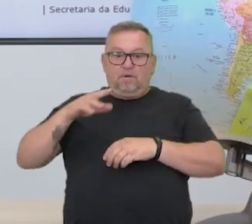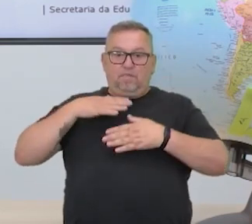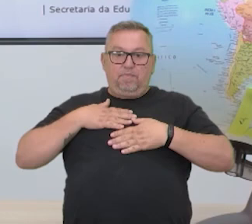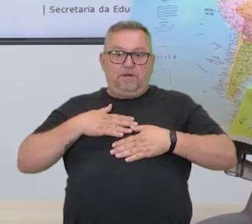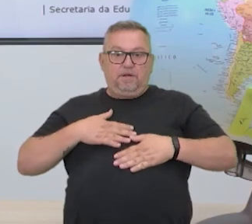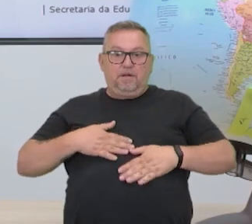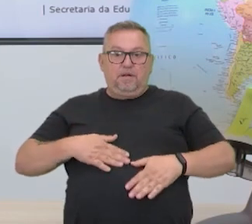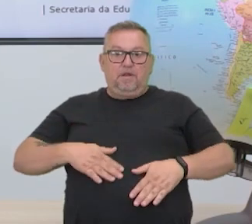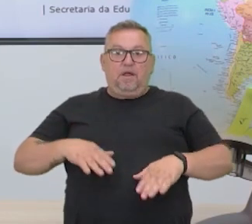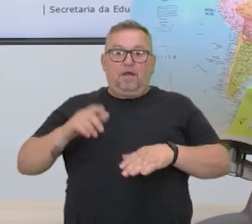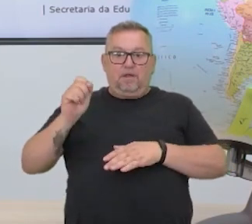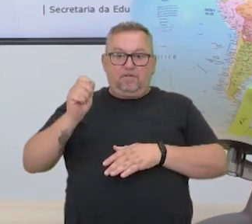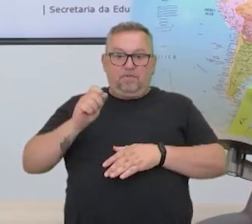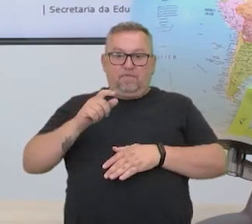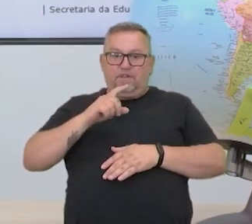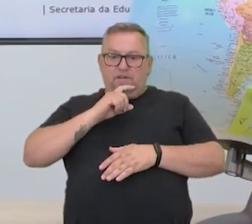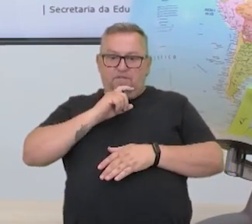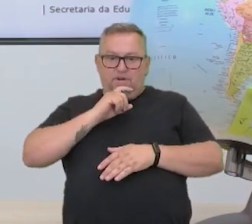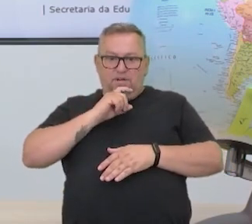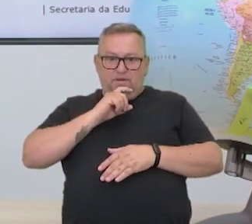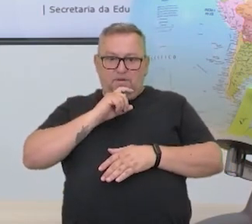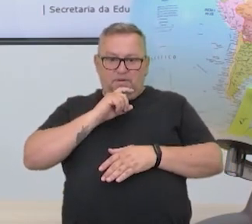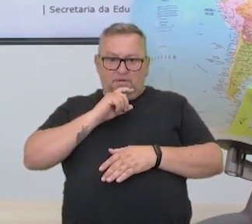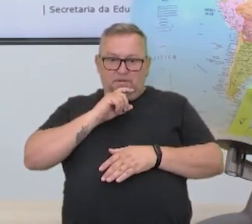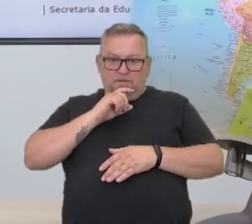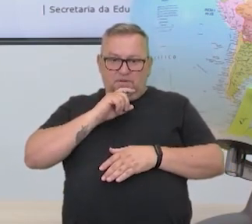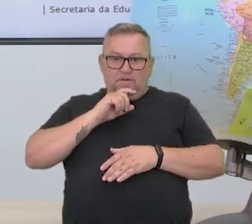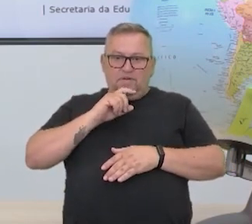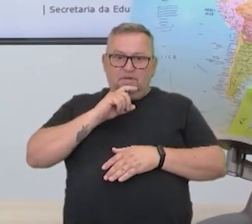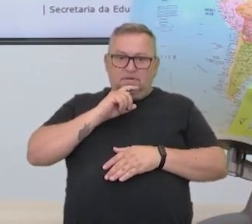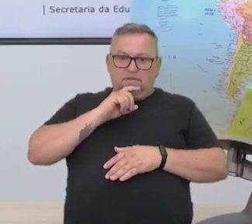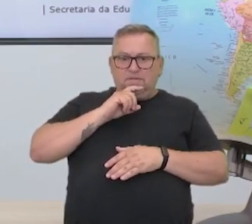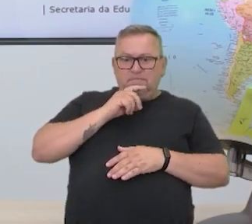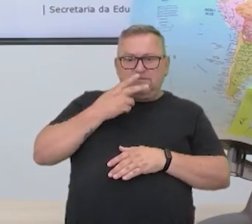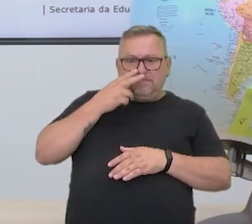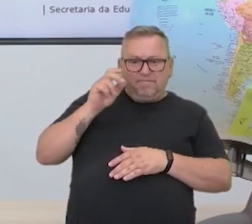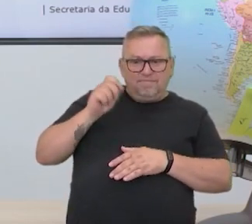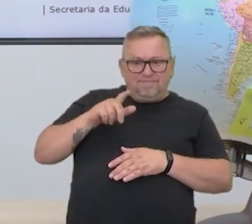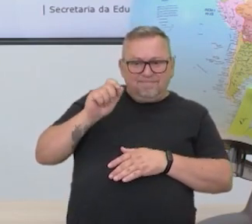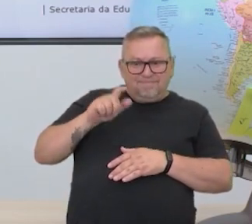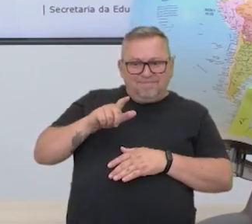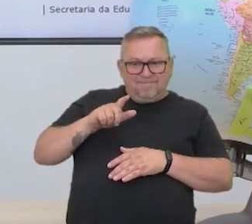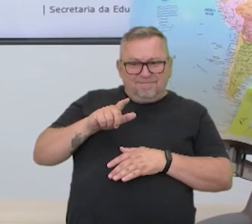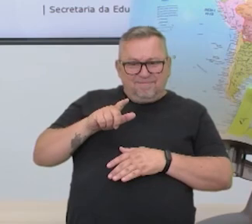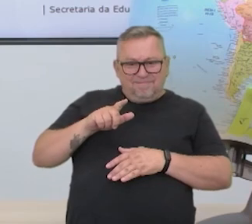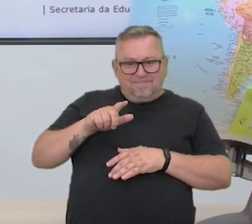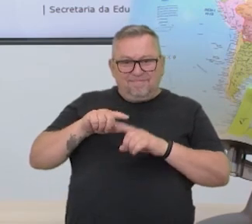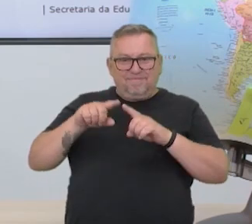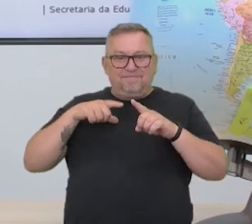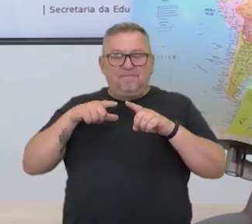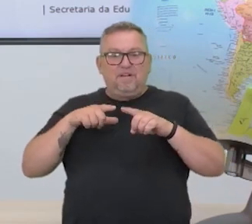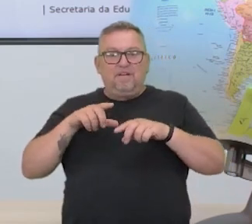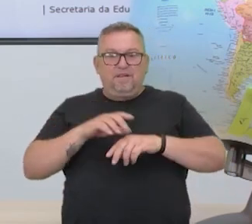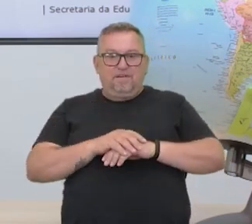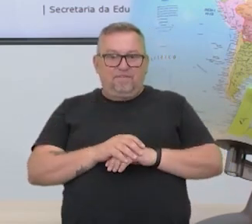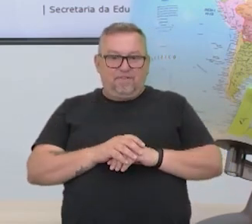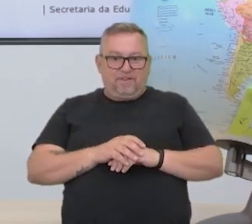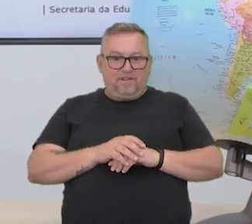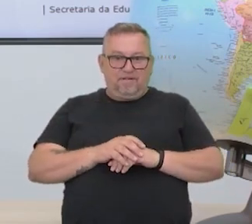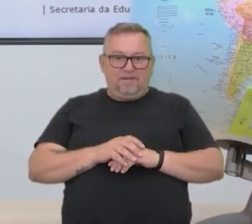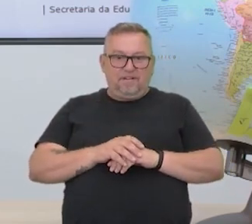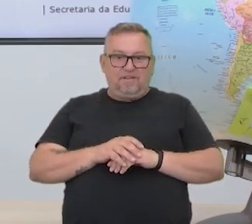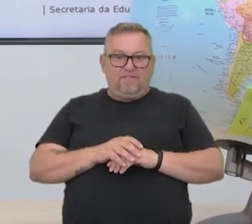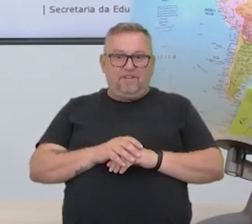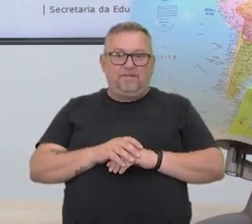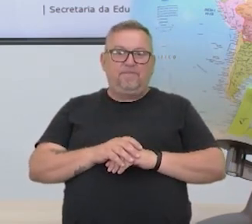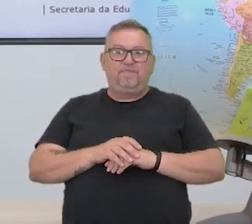uma camiseta verde clarinha, tá certo? Uma calça jeans e tênis preto, tá